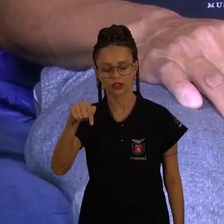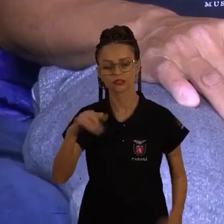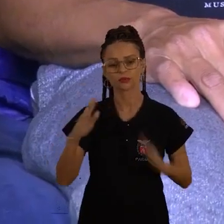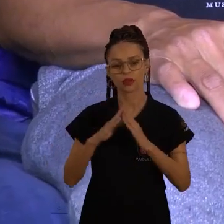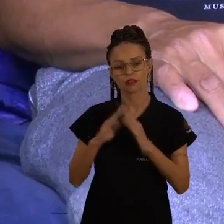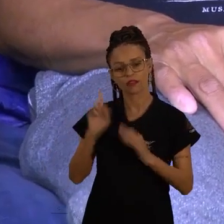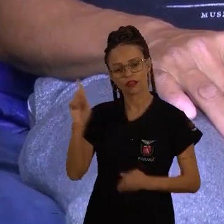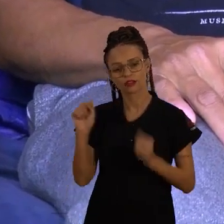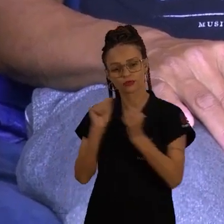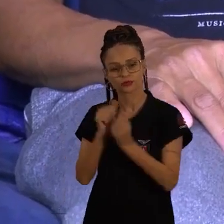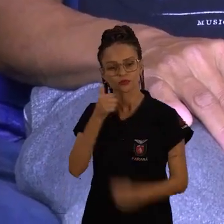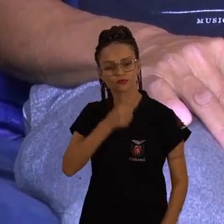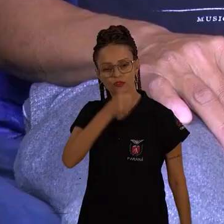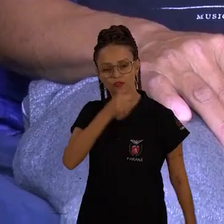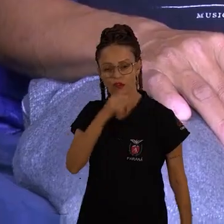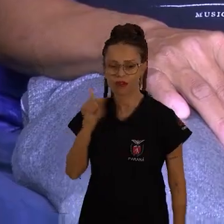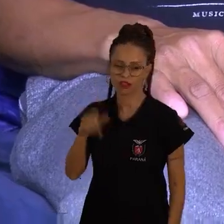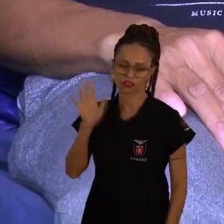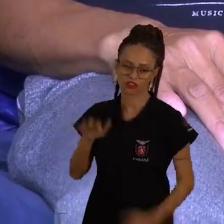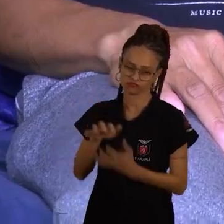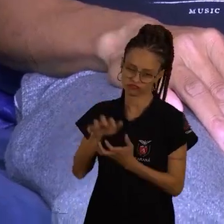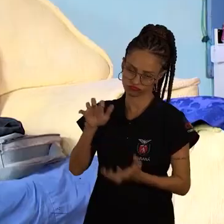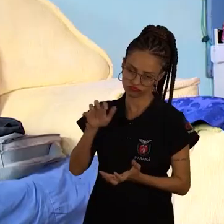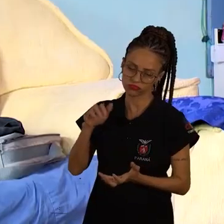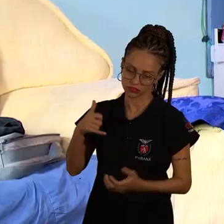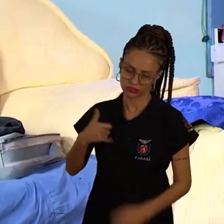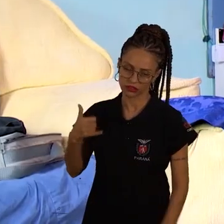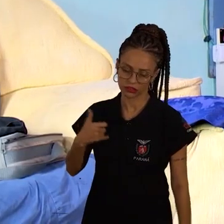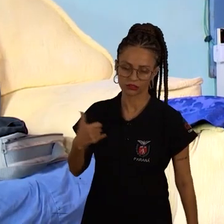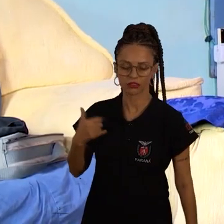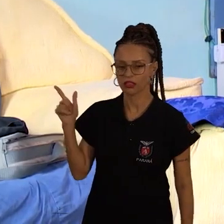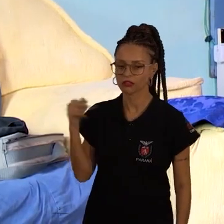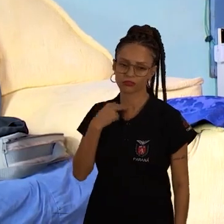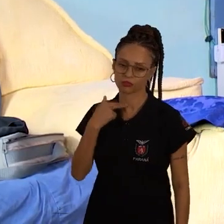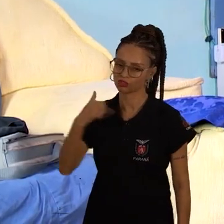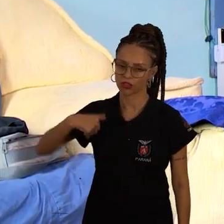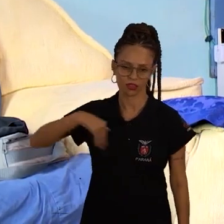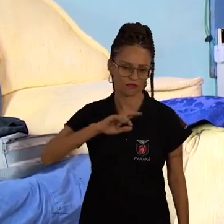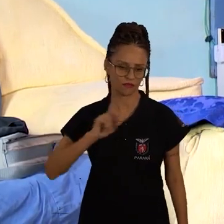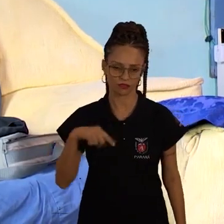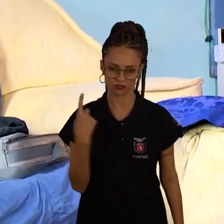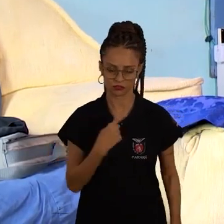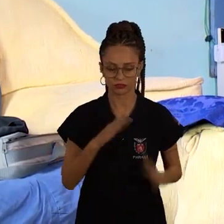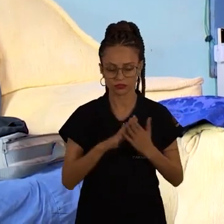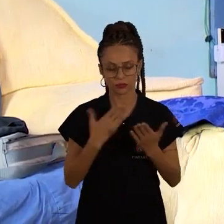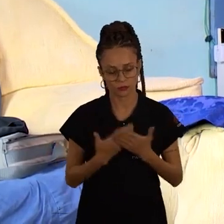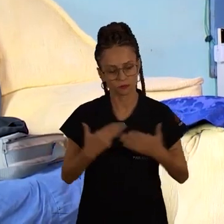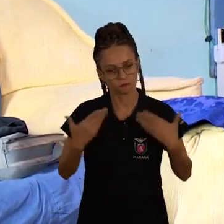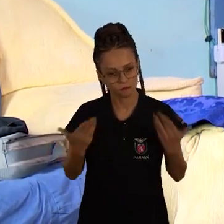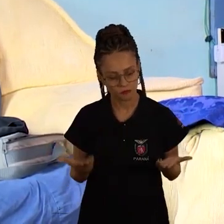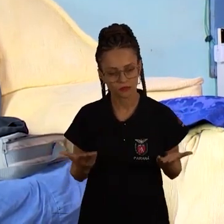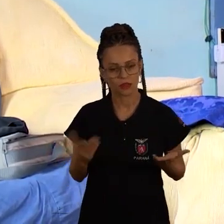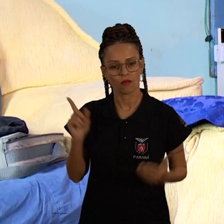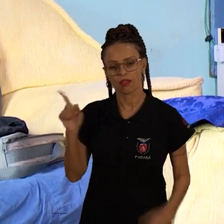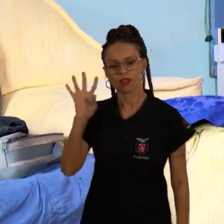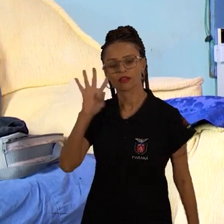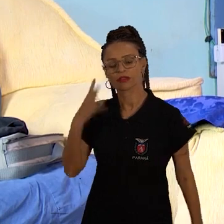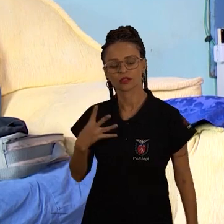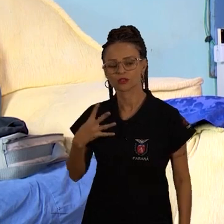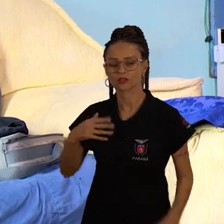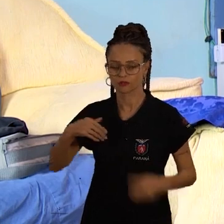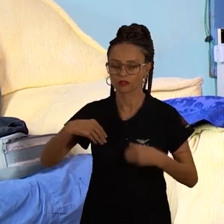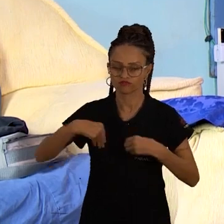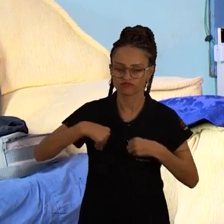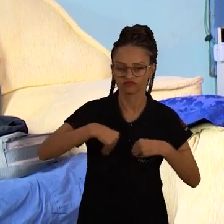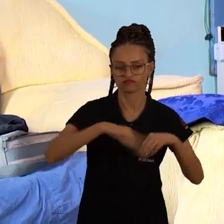com a minha avó, que ela já estava com uma certa idade e não podia levar a gente para a escola, né? Então ela resolveu